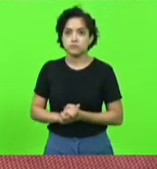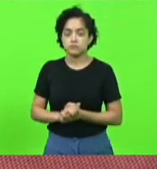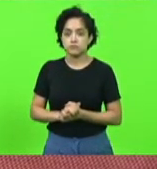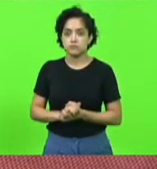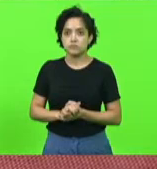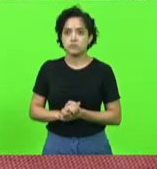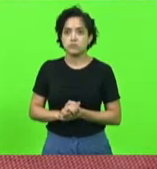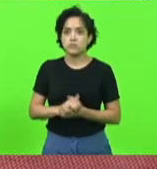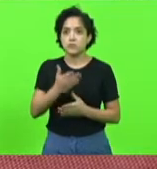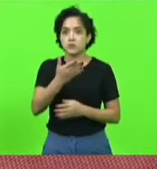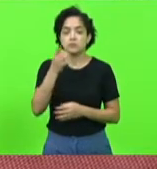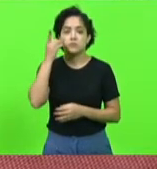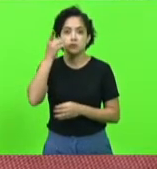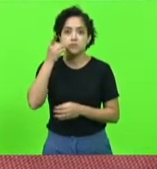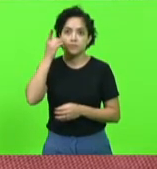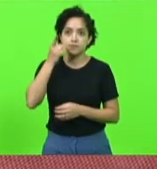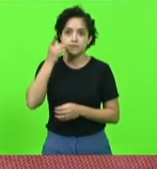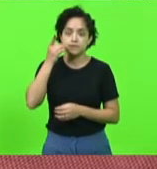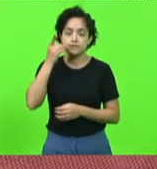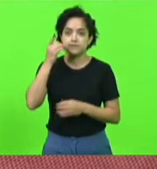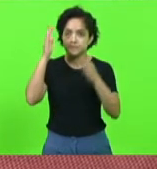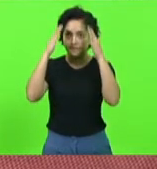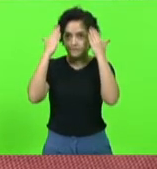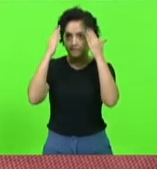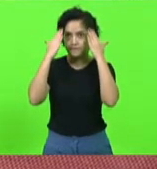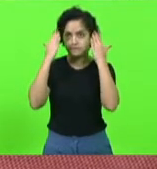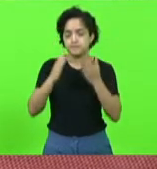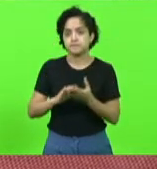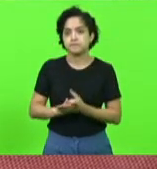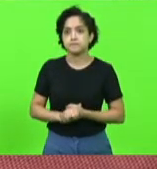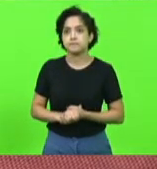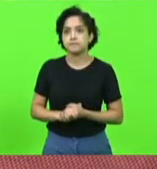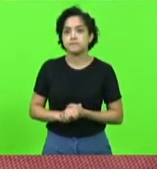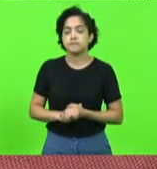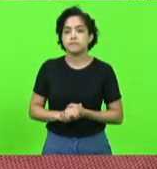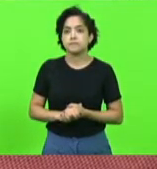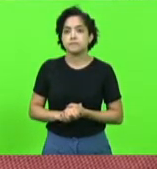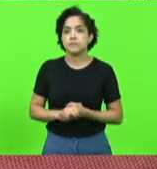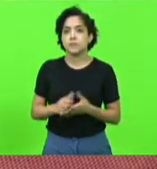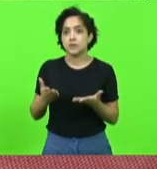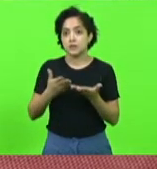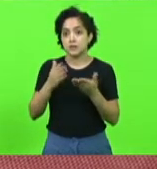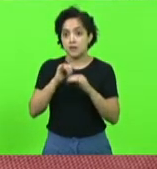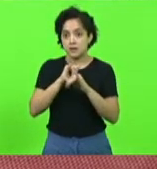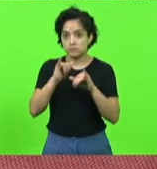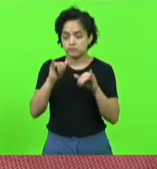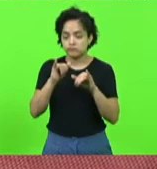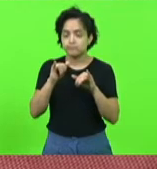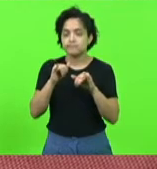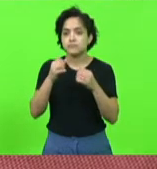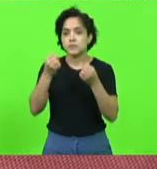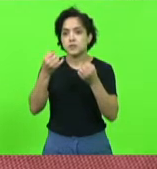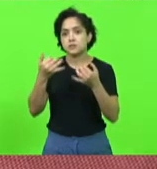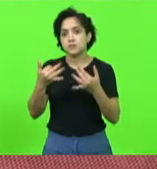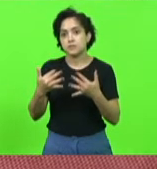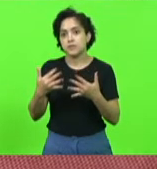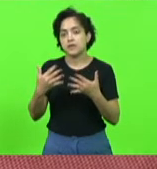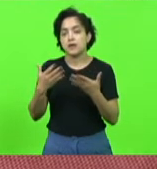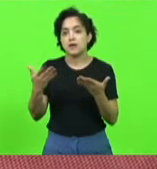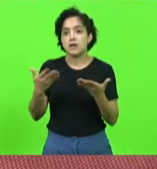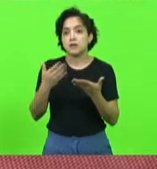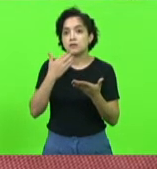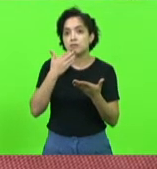Para discutir com a palavra, o deputado José Milton Schaefer. Presidente, de maneira bem breve, mas o que está se pedindo aqui é